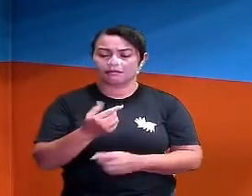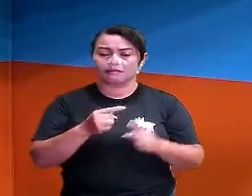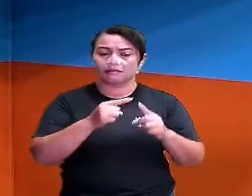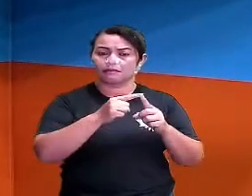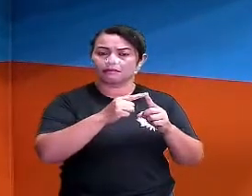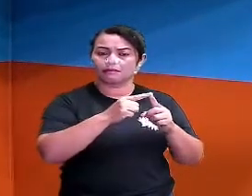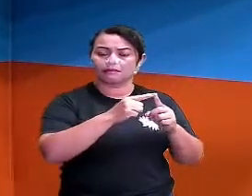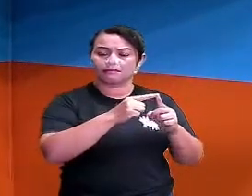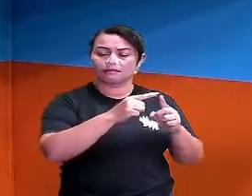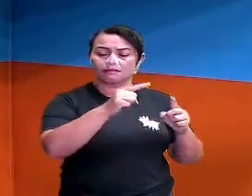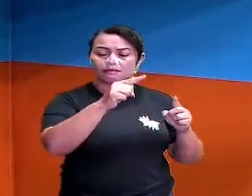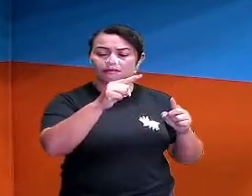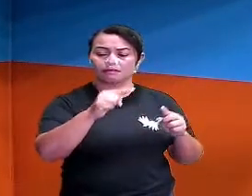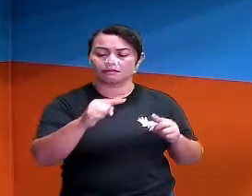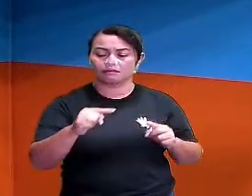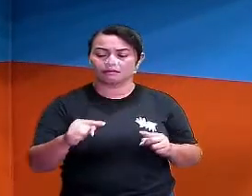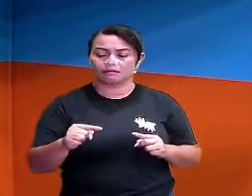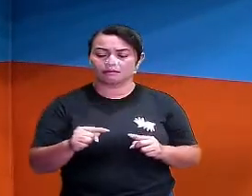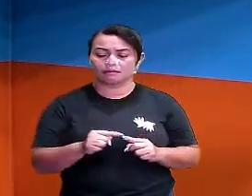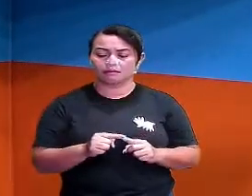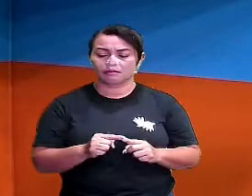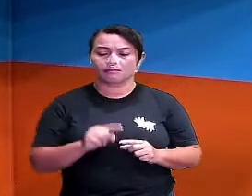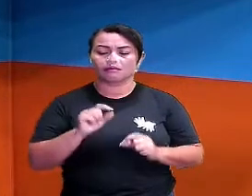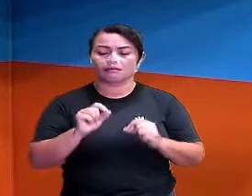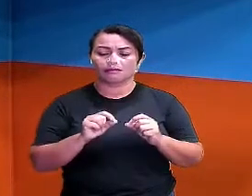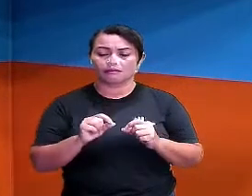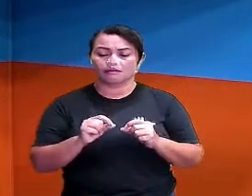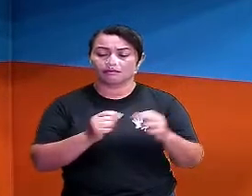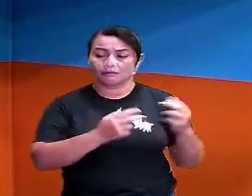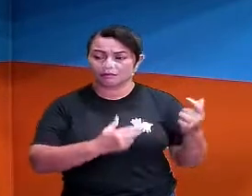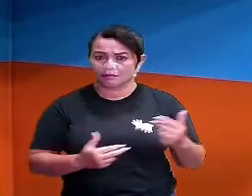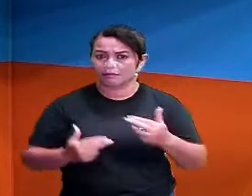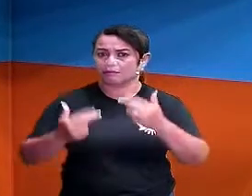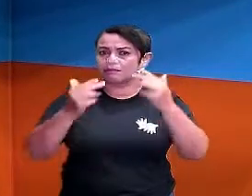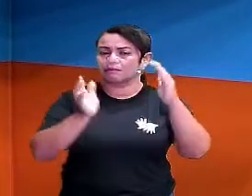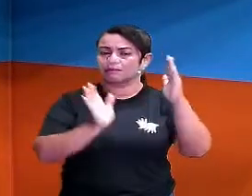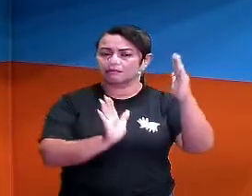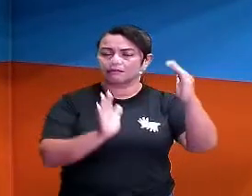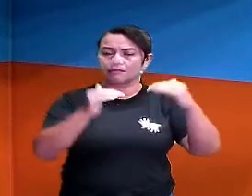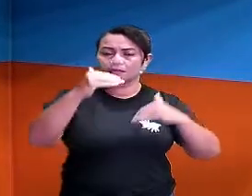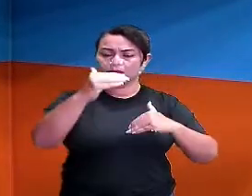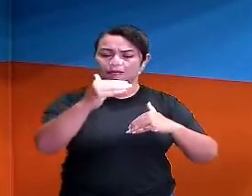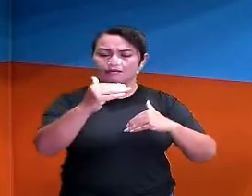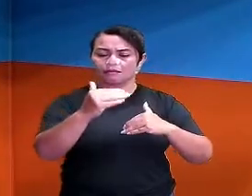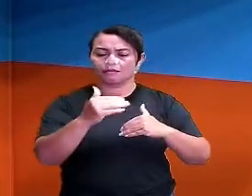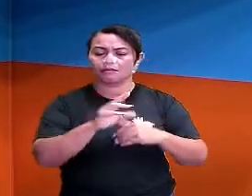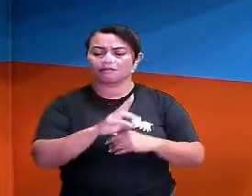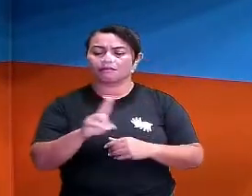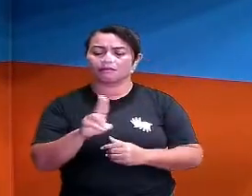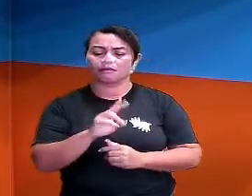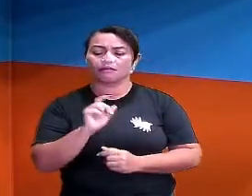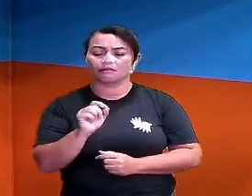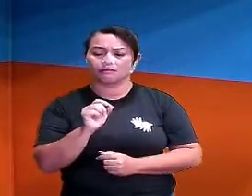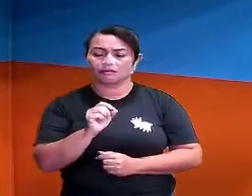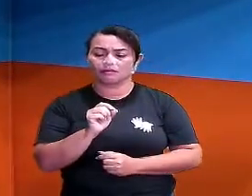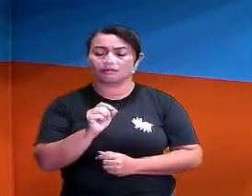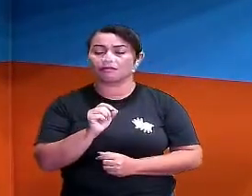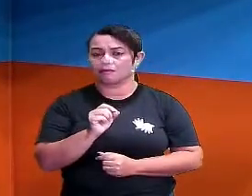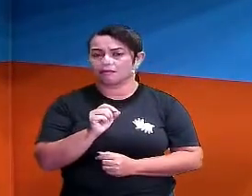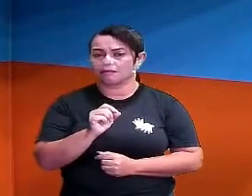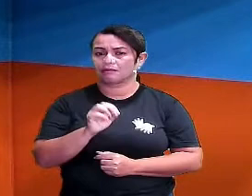losango, a gente pode notar os lados congruentes. Se tem os lados congruentes, eu chamo ele de quê? De